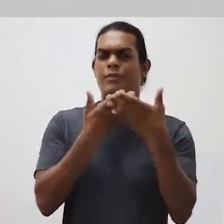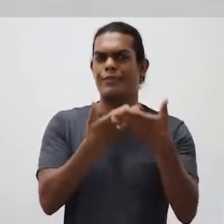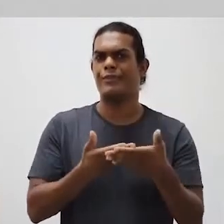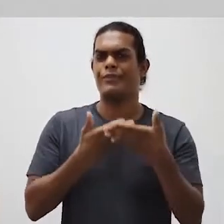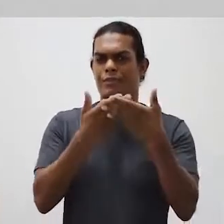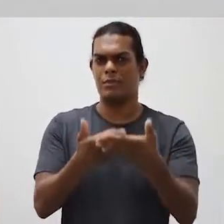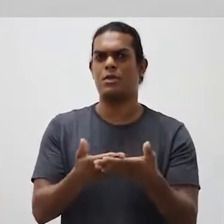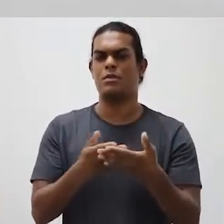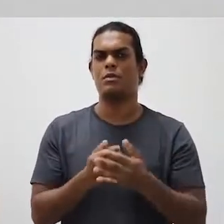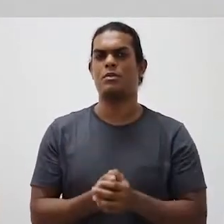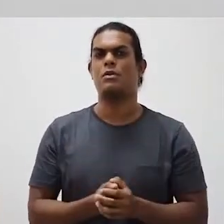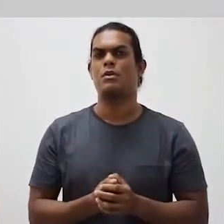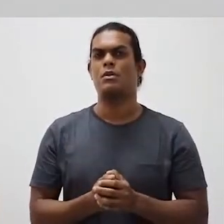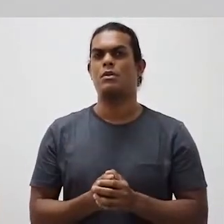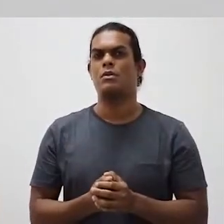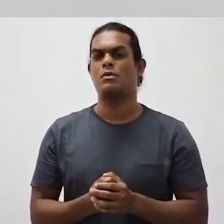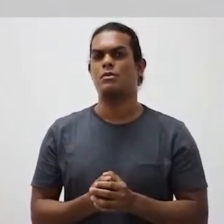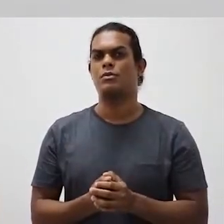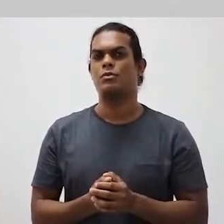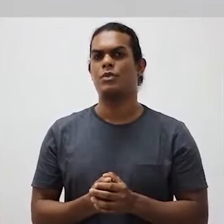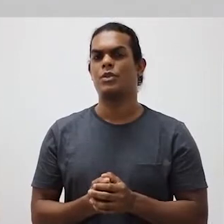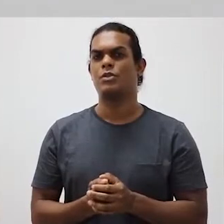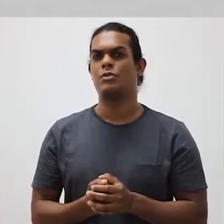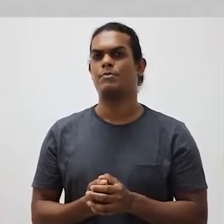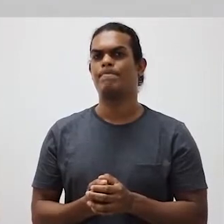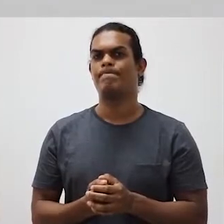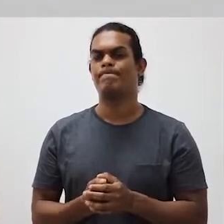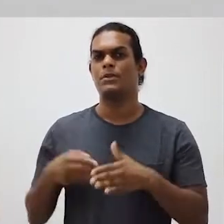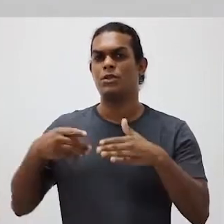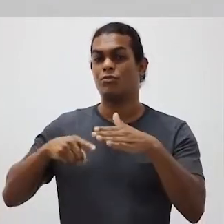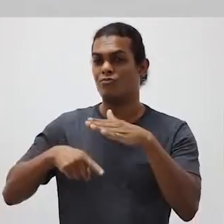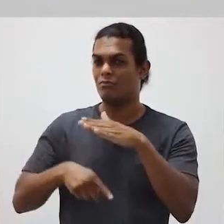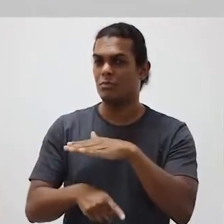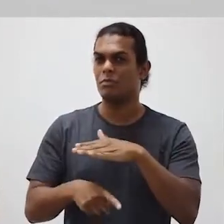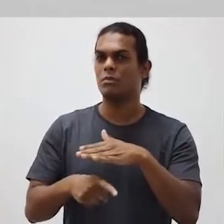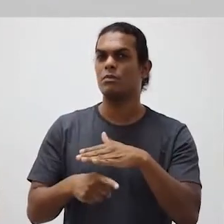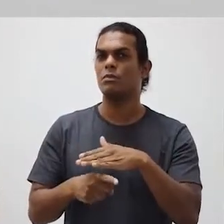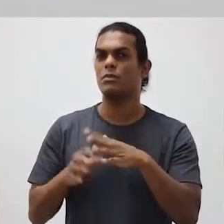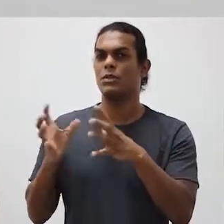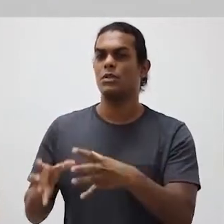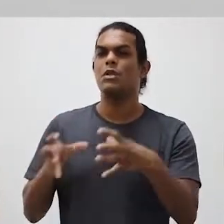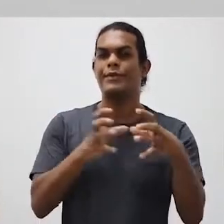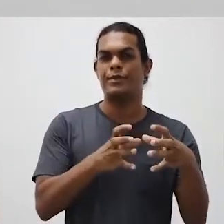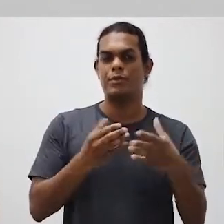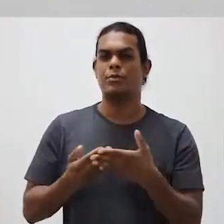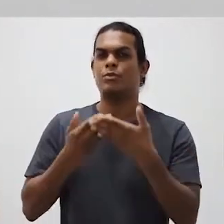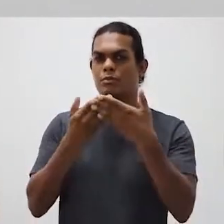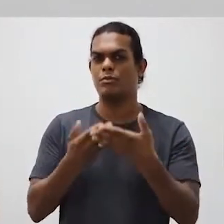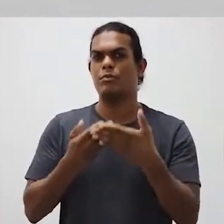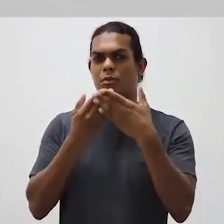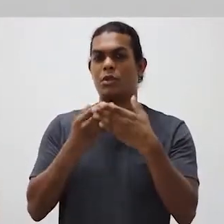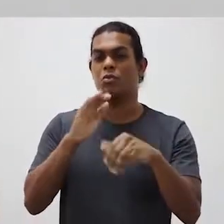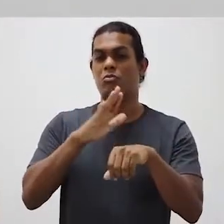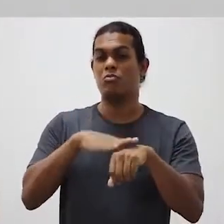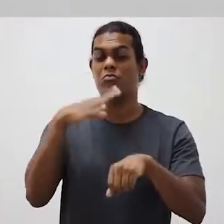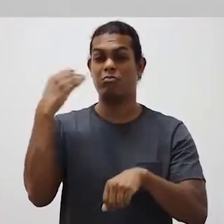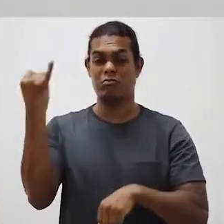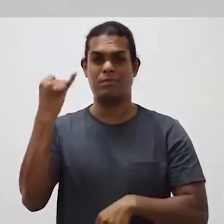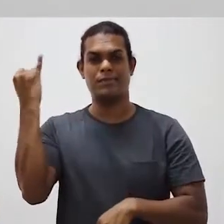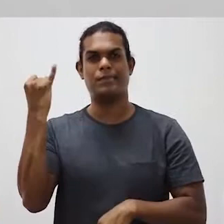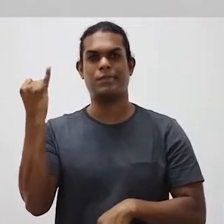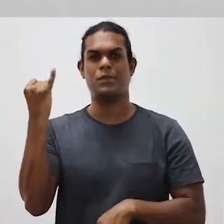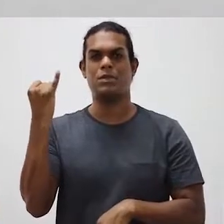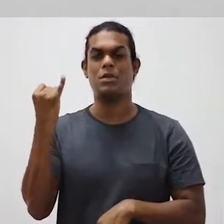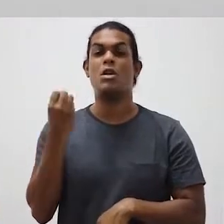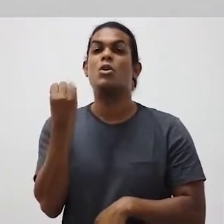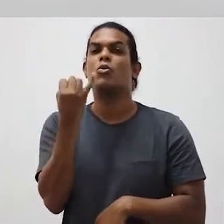Vamos dar ênfase ao transporte marítimo, já que é o de maior importância em termos de volume de carga e o mais